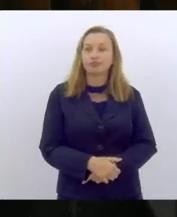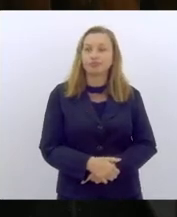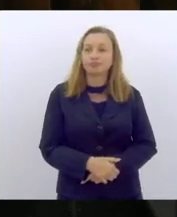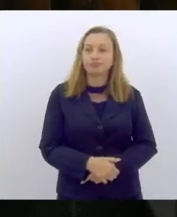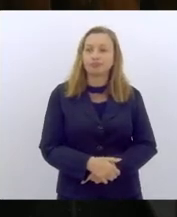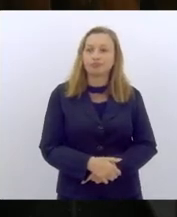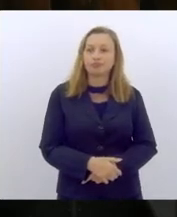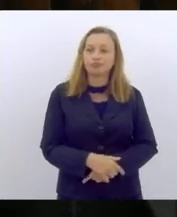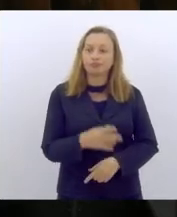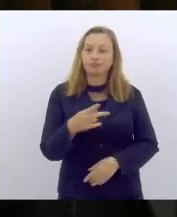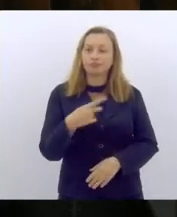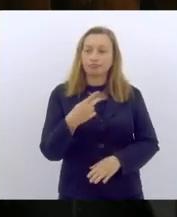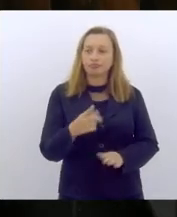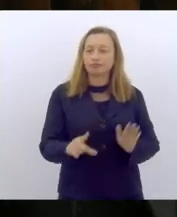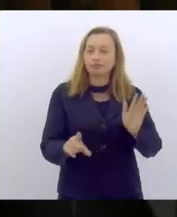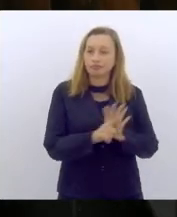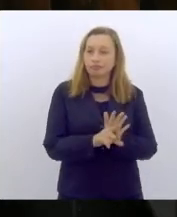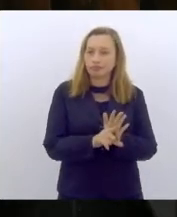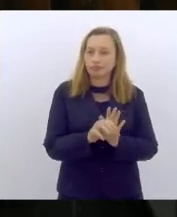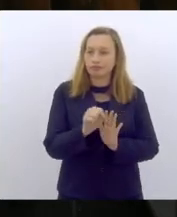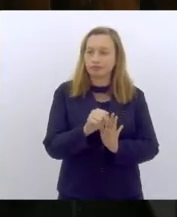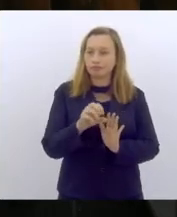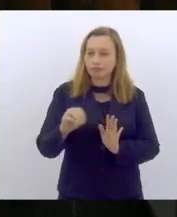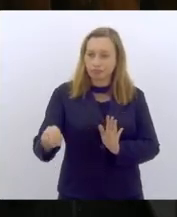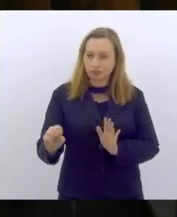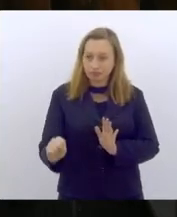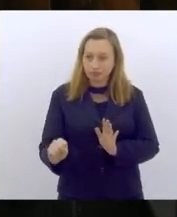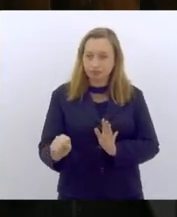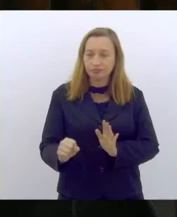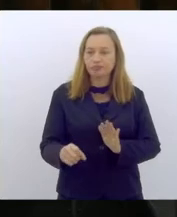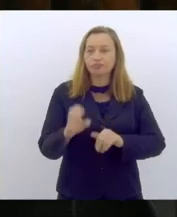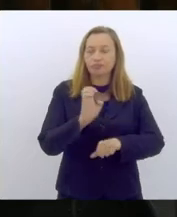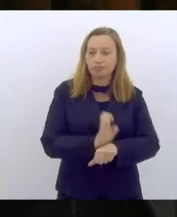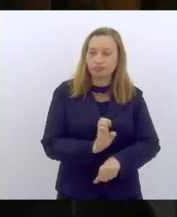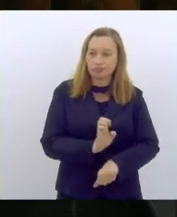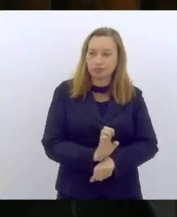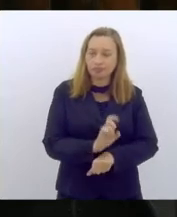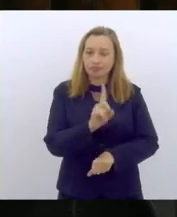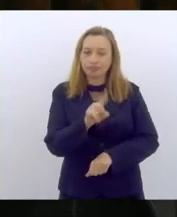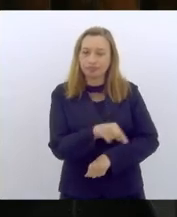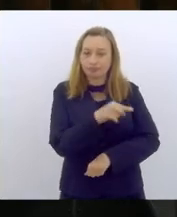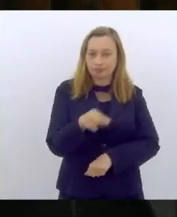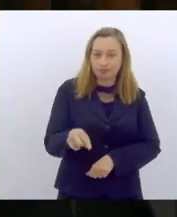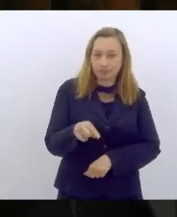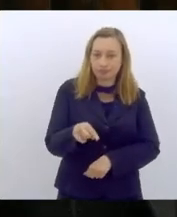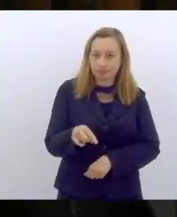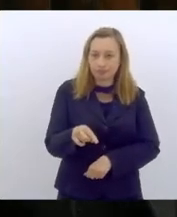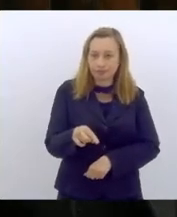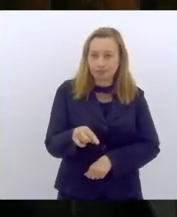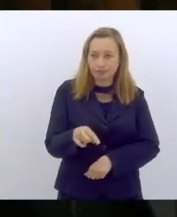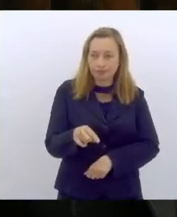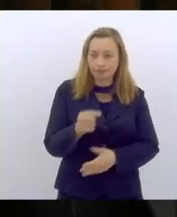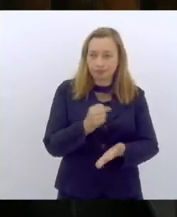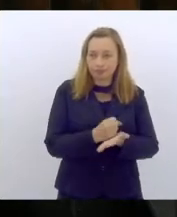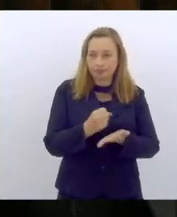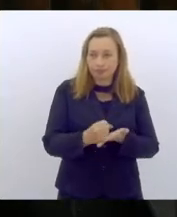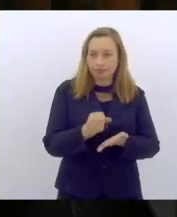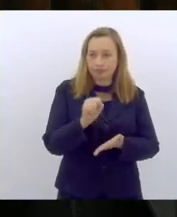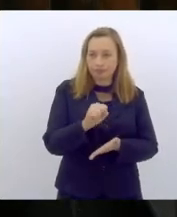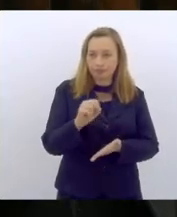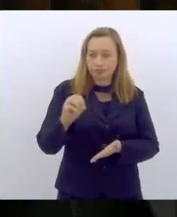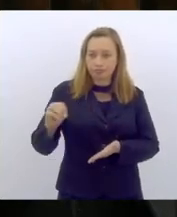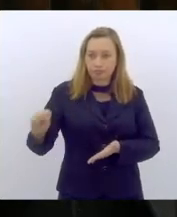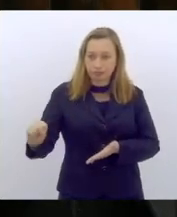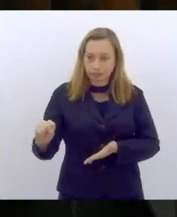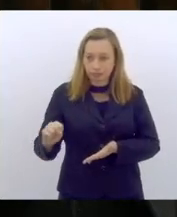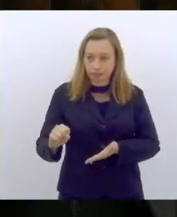dispositivo na lei da IOS e para que o estado ficasse proibido de contrataram esses